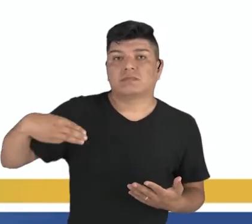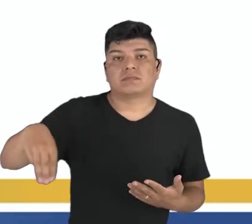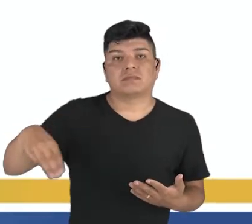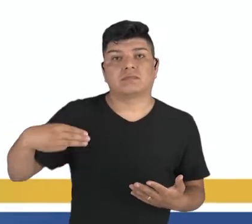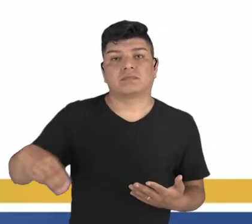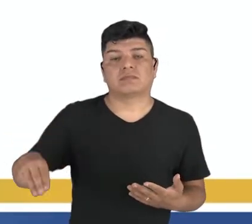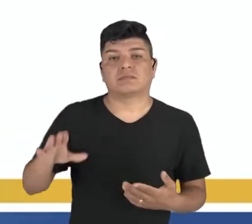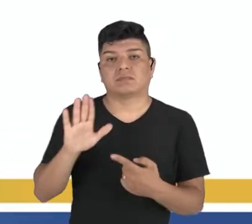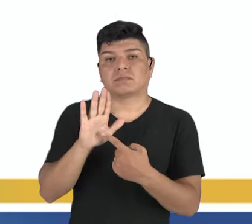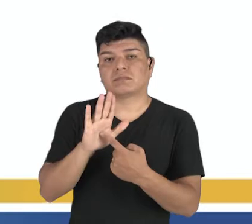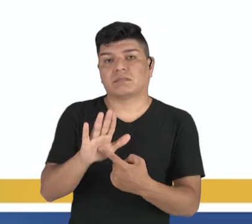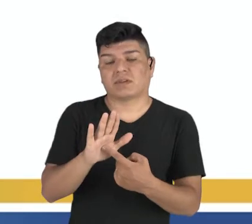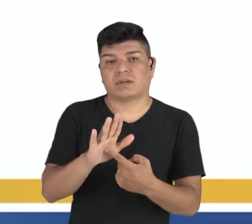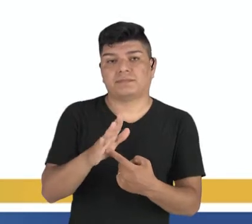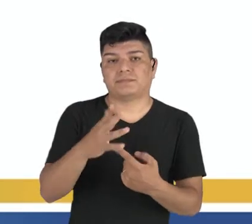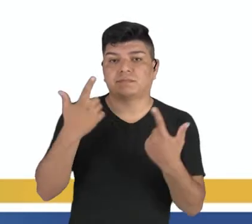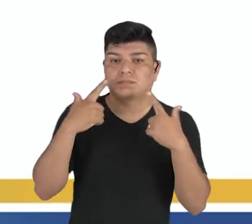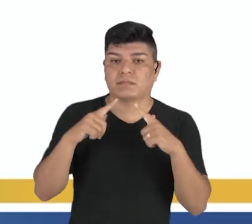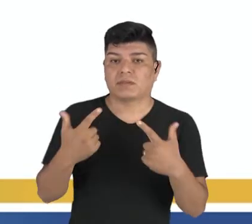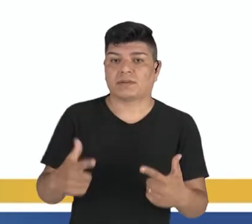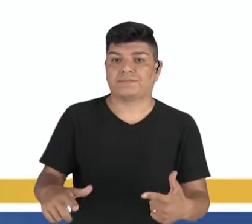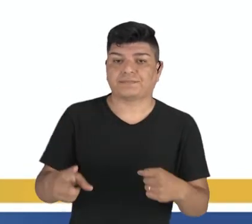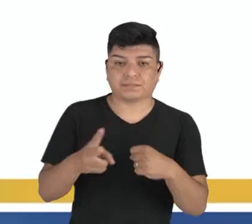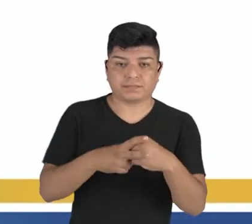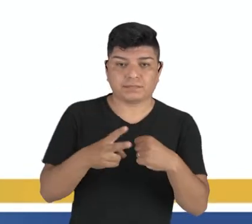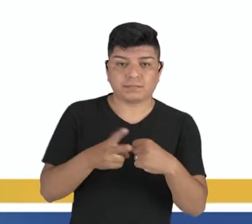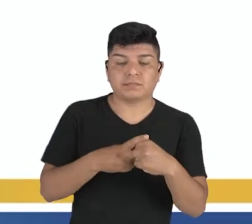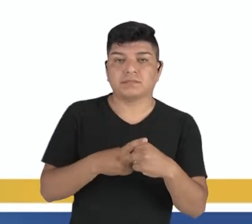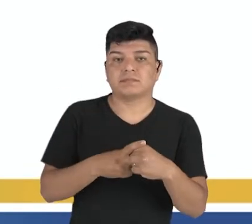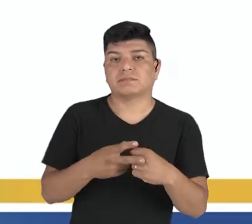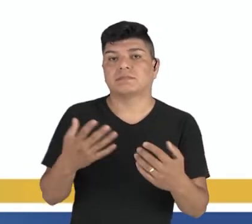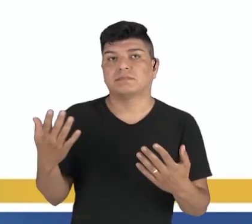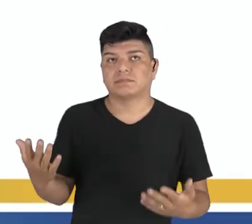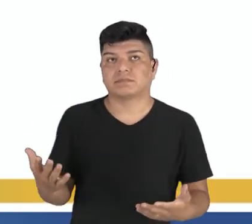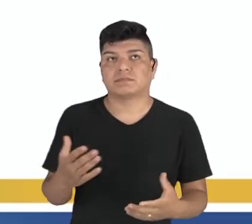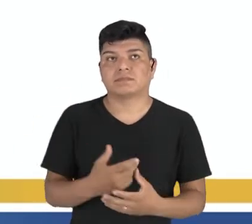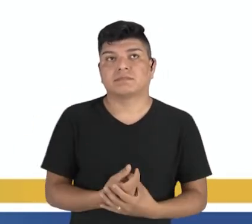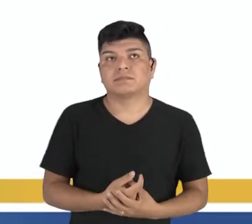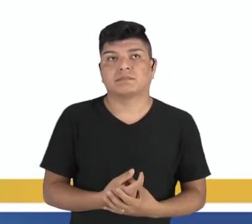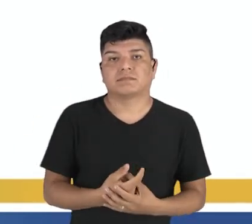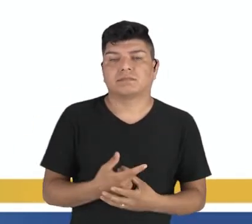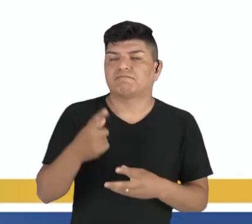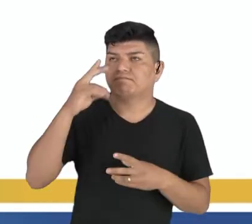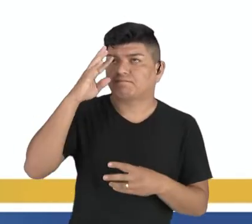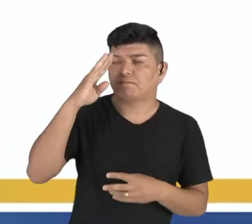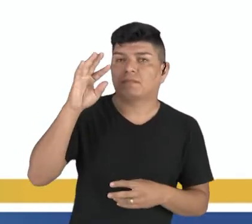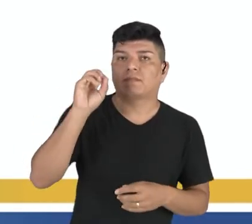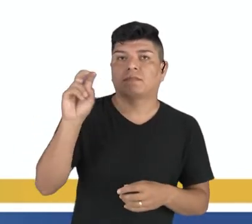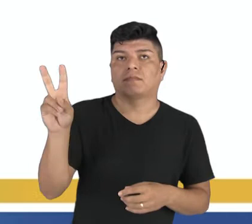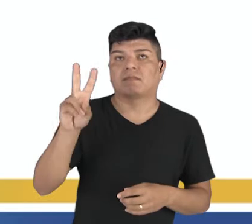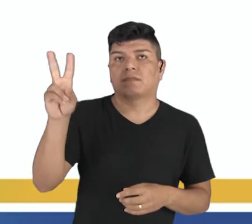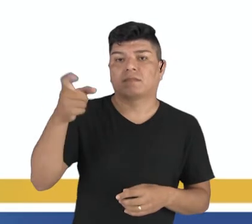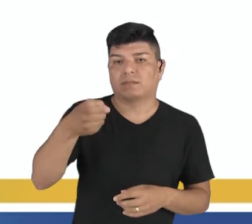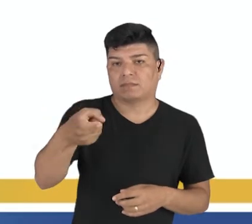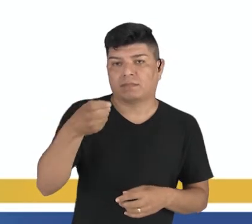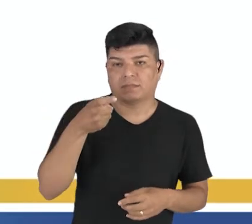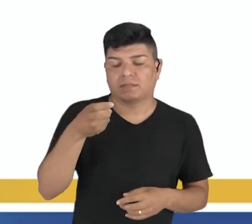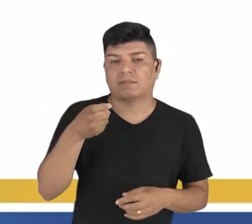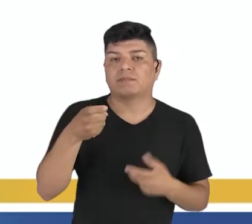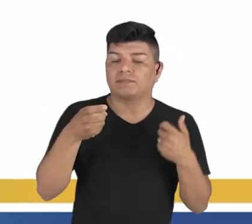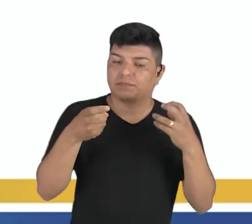gente expressa na linguagem verbal esse tipo de situação, a gente logo imagina um valor